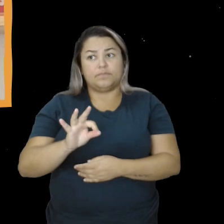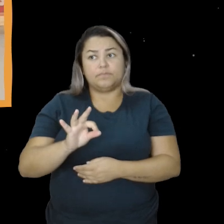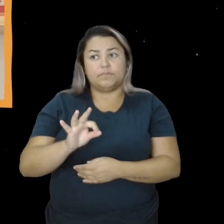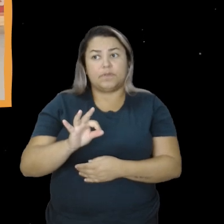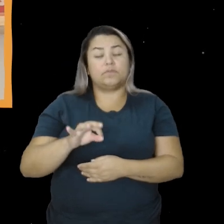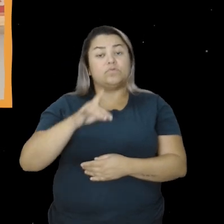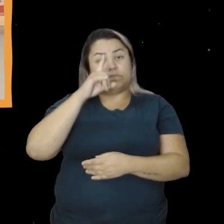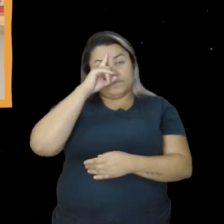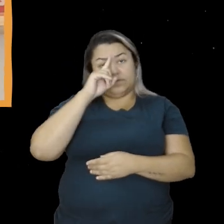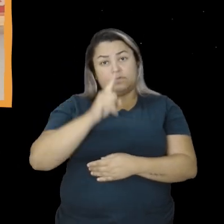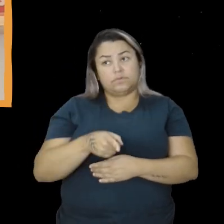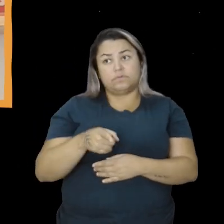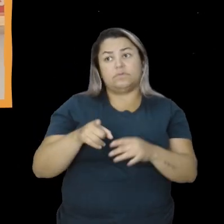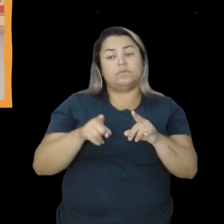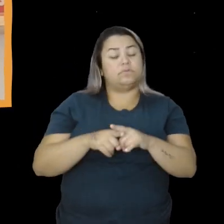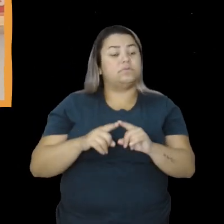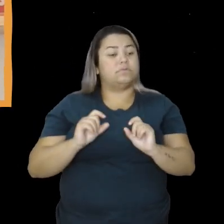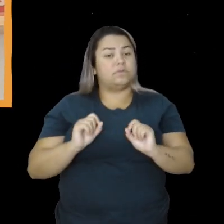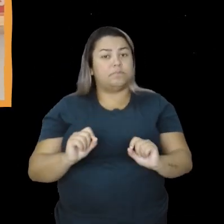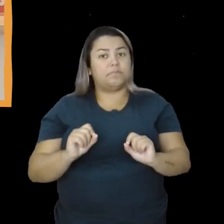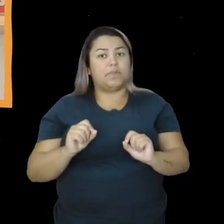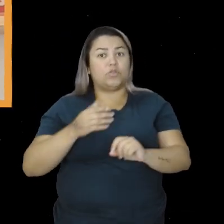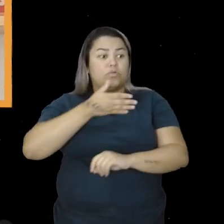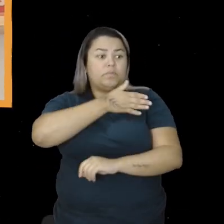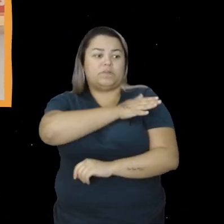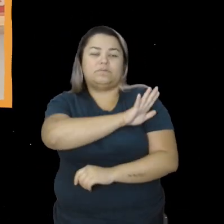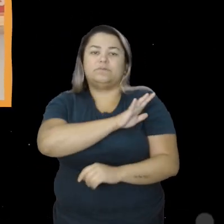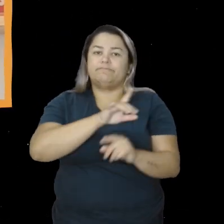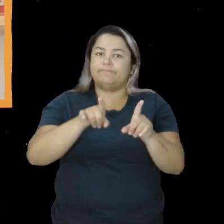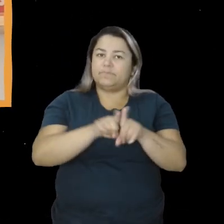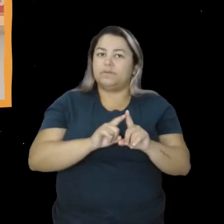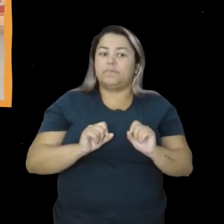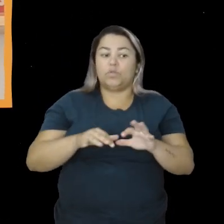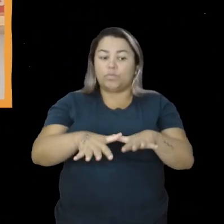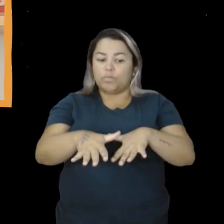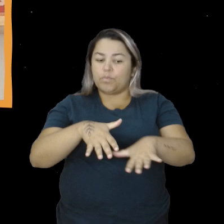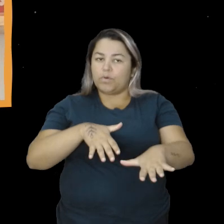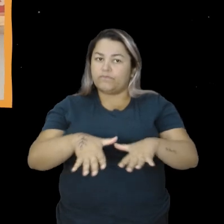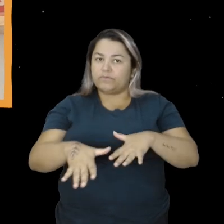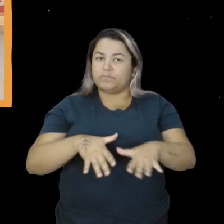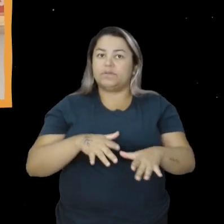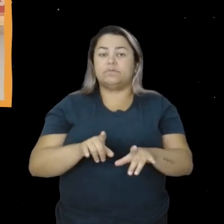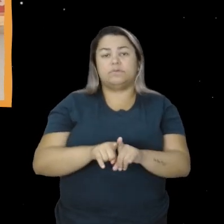do mandato e um trabalho de militância, né? Que é um mandato meio movimento.